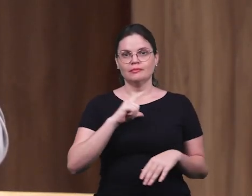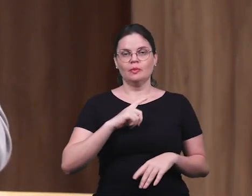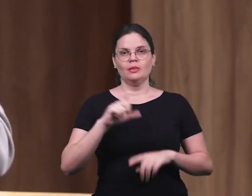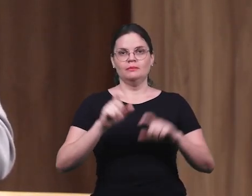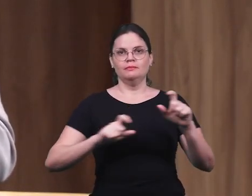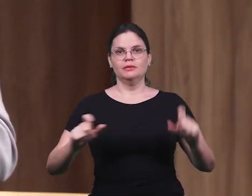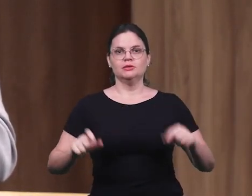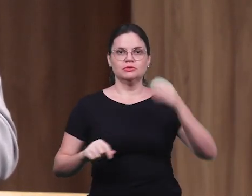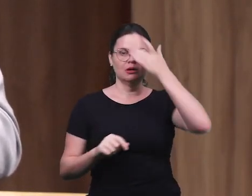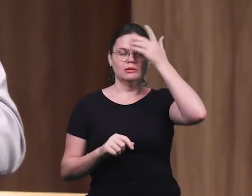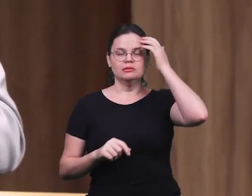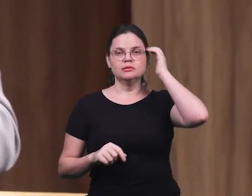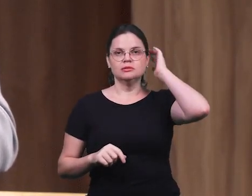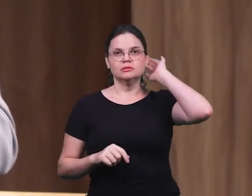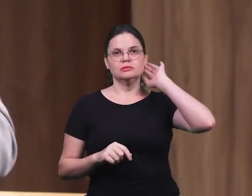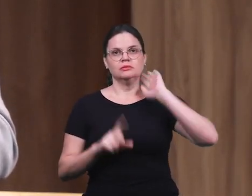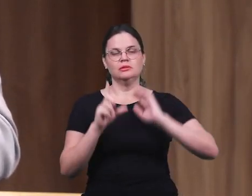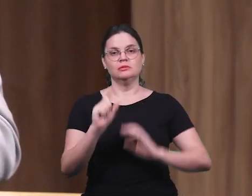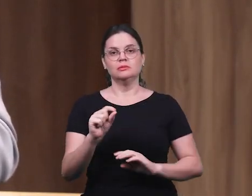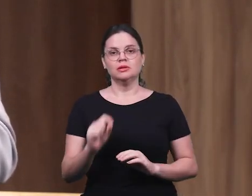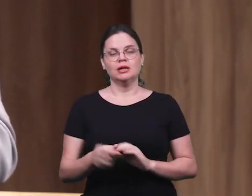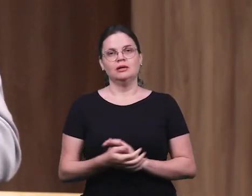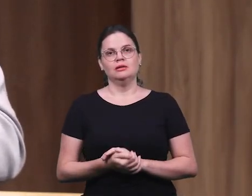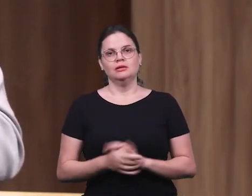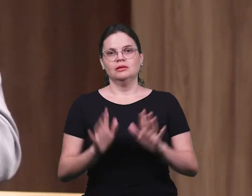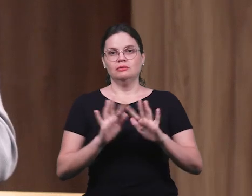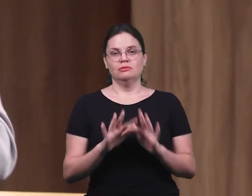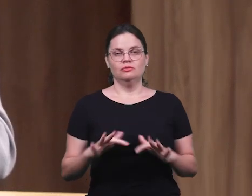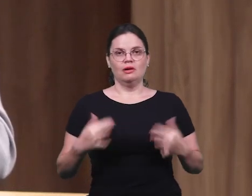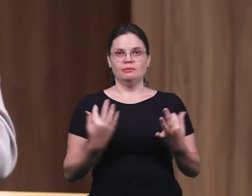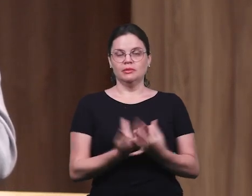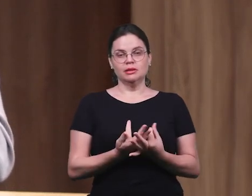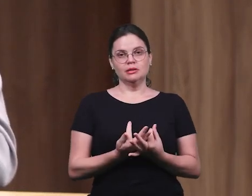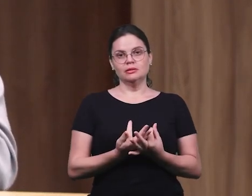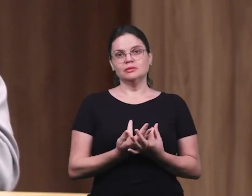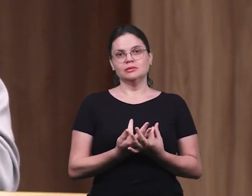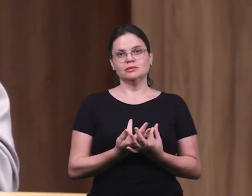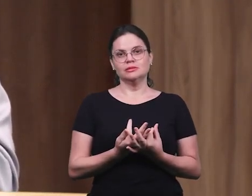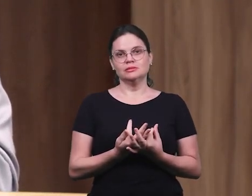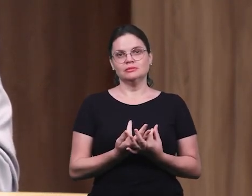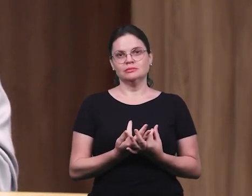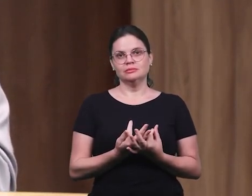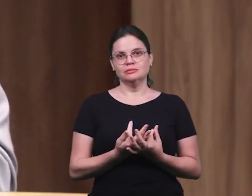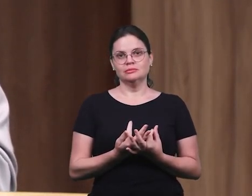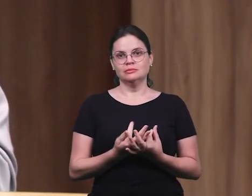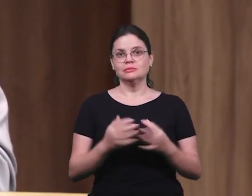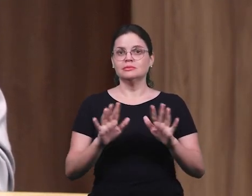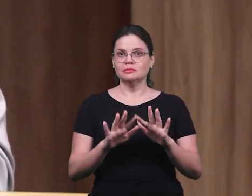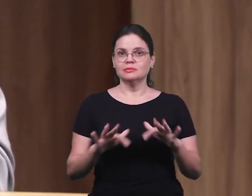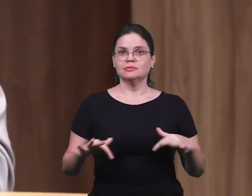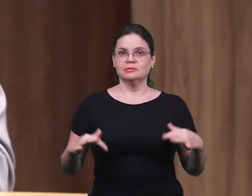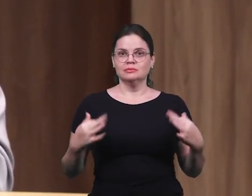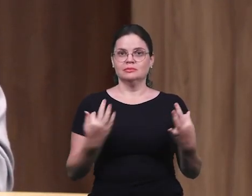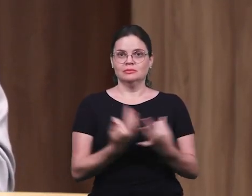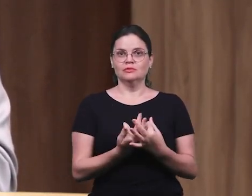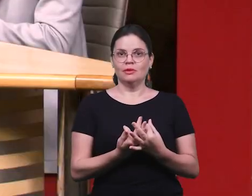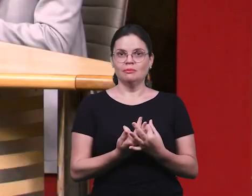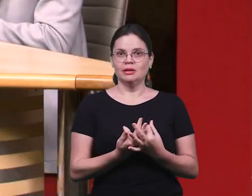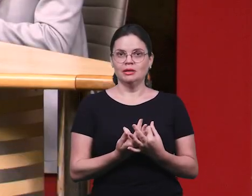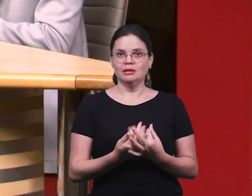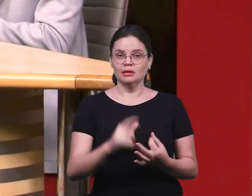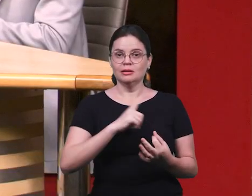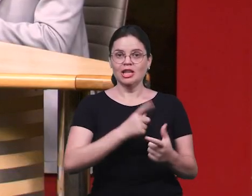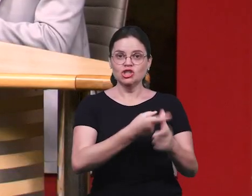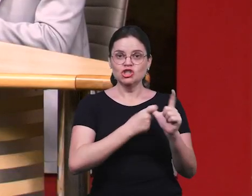foi essa palavra que o Senhor deu, há famílias que estão endividados. E aí é dívida mesmo,